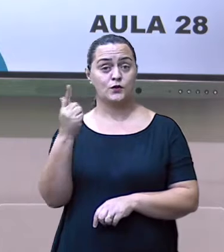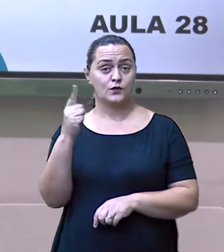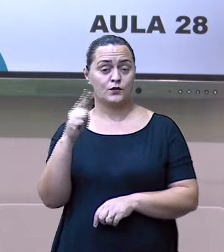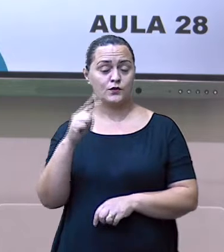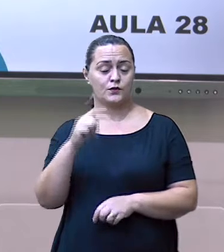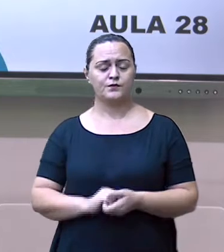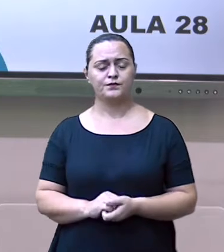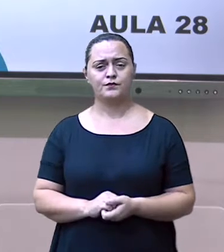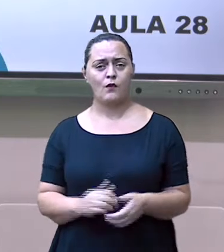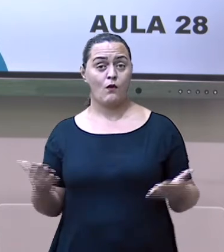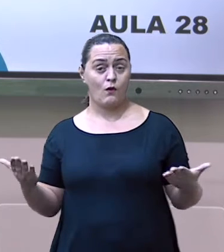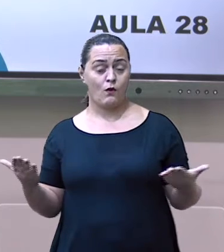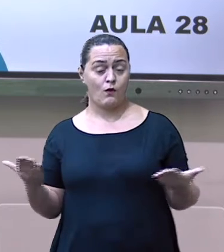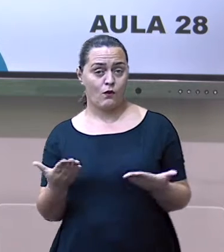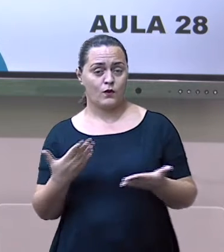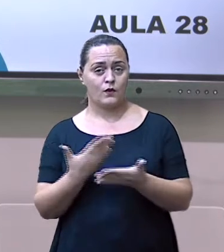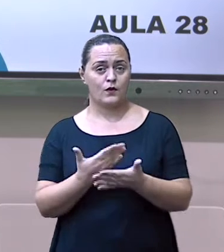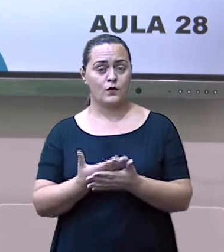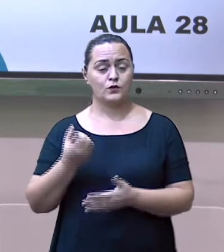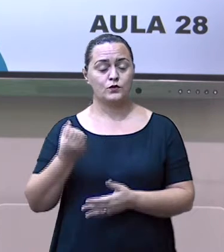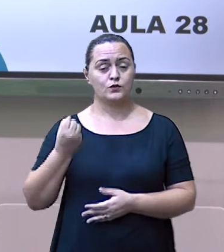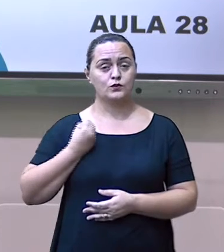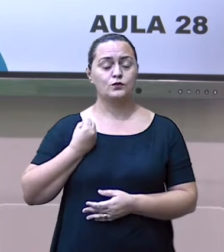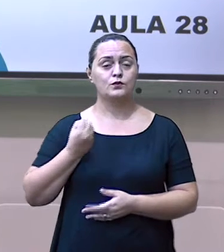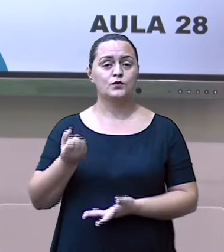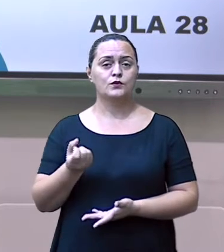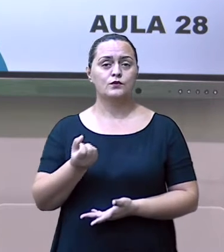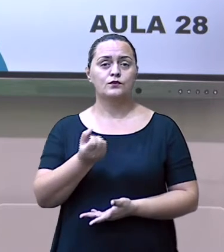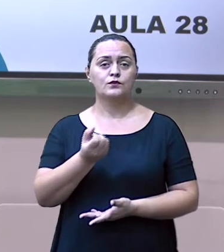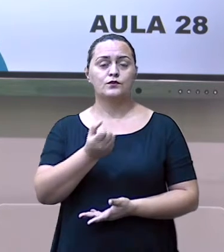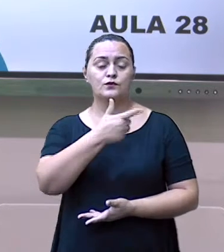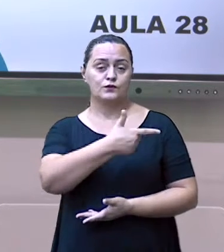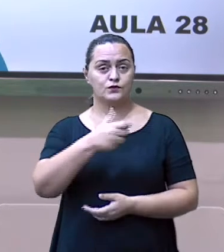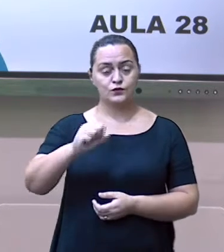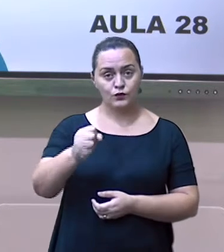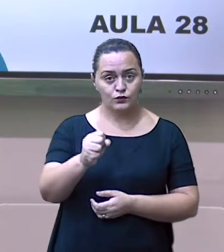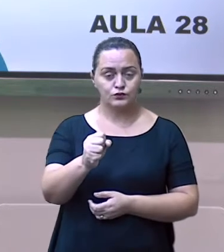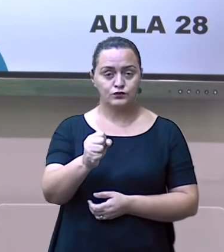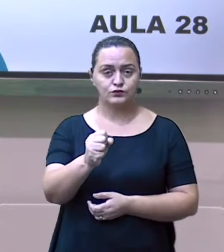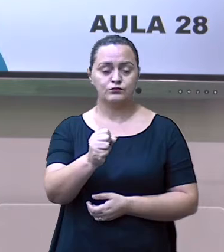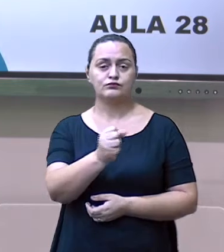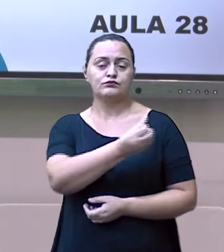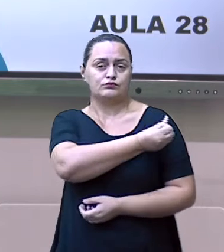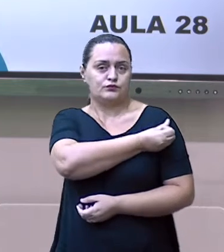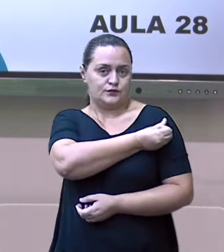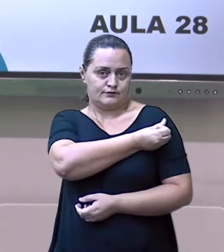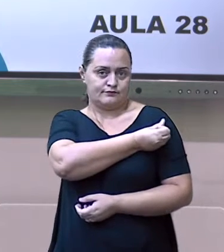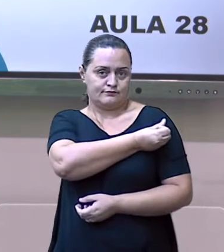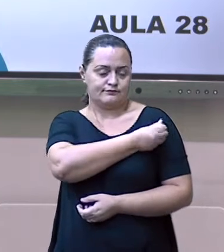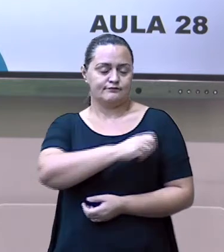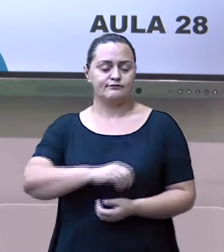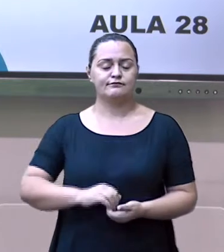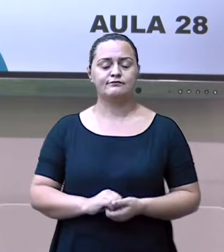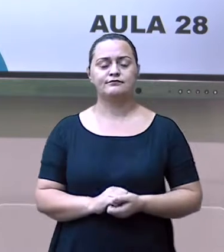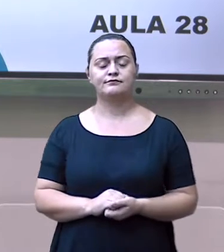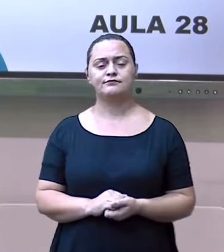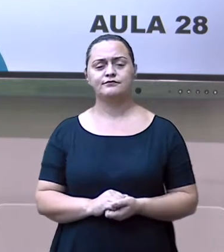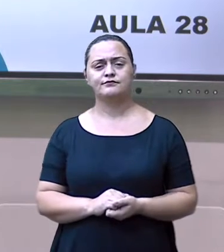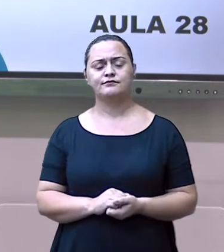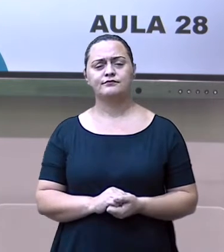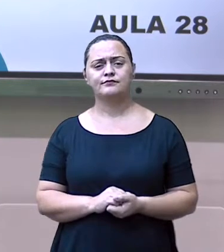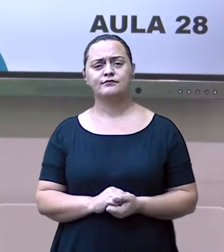nossa aula de número 28 para o 6º ano do ensino fundamental. E nós